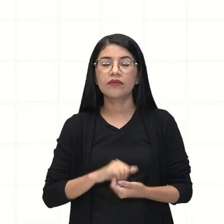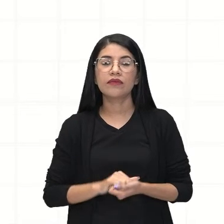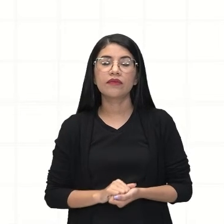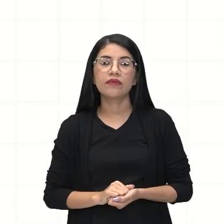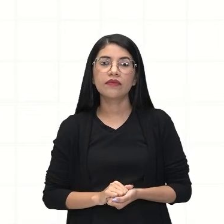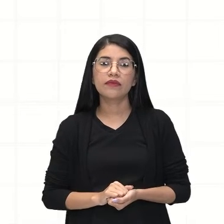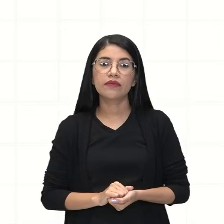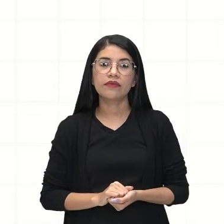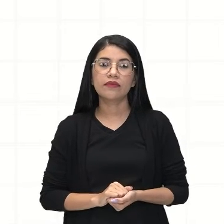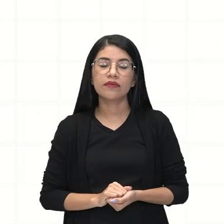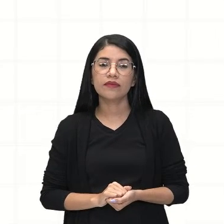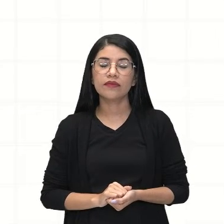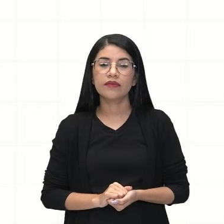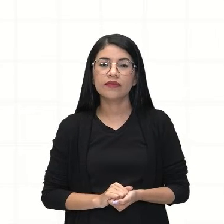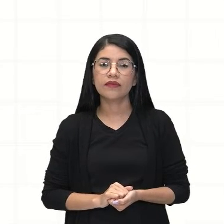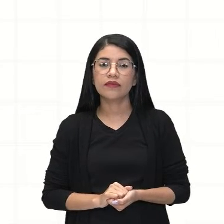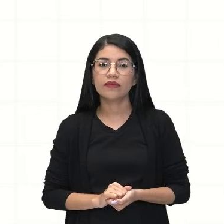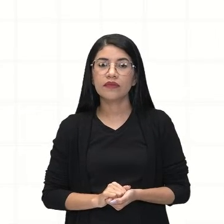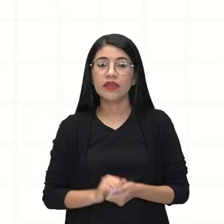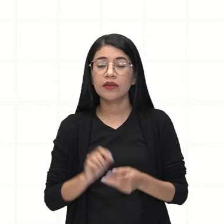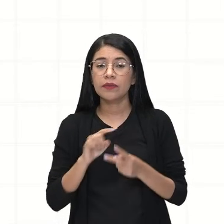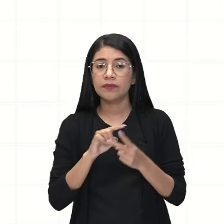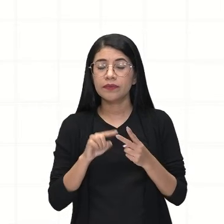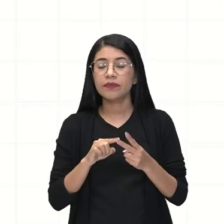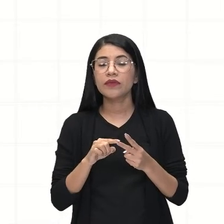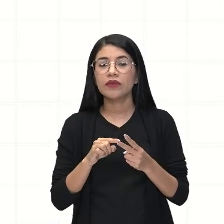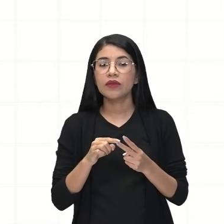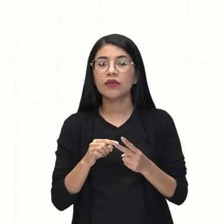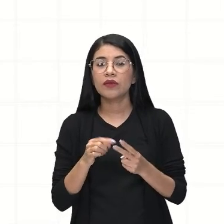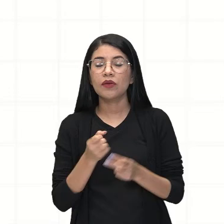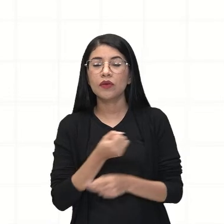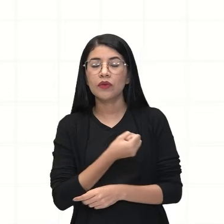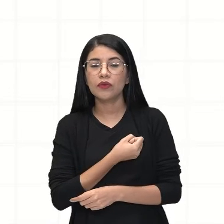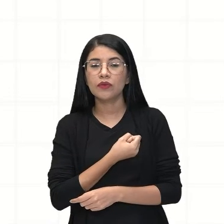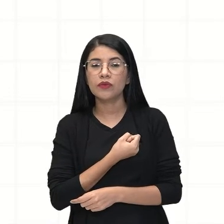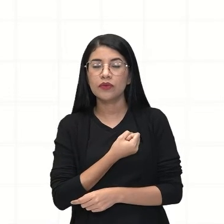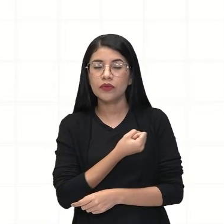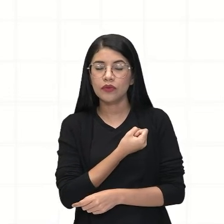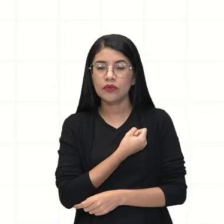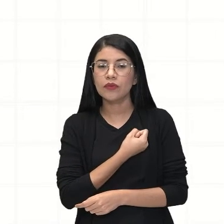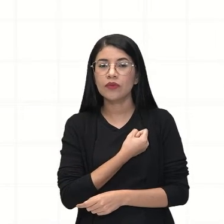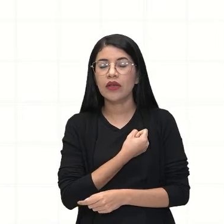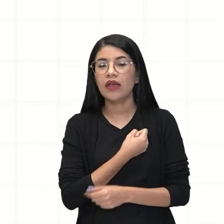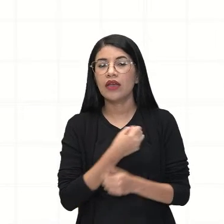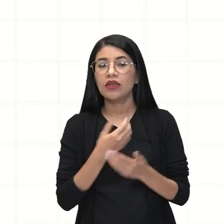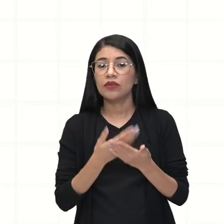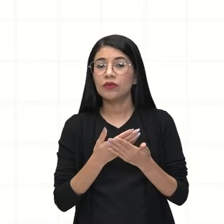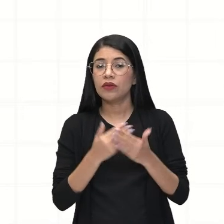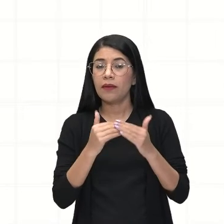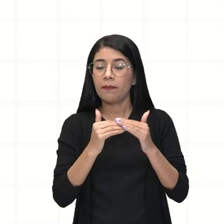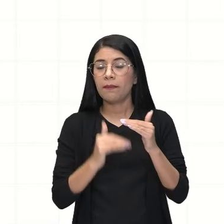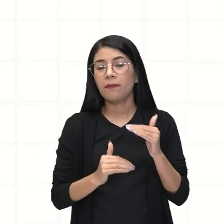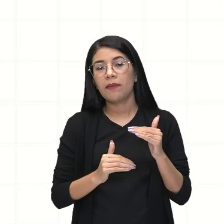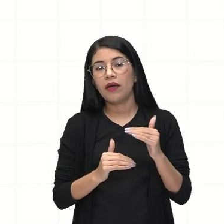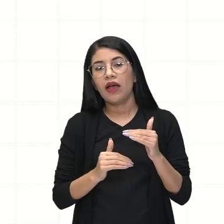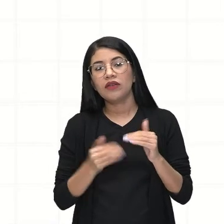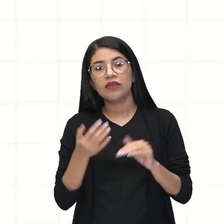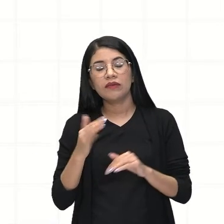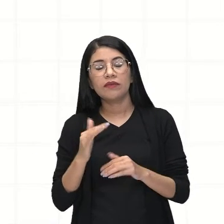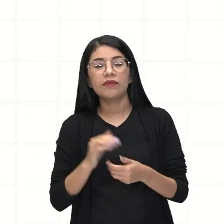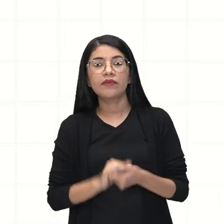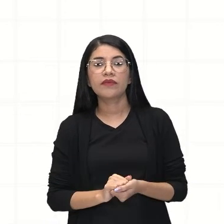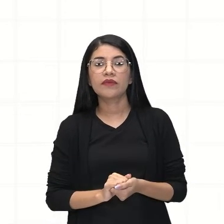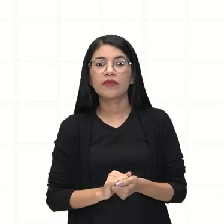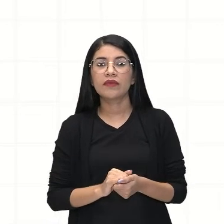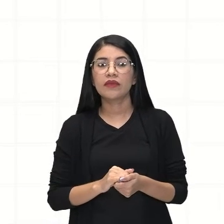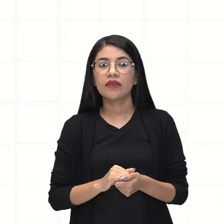2 horas. Então, essas duas quantidades de alunos estudam menos que a média. Essa quantidade é igual a